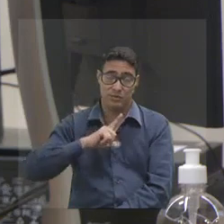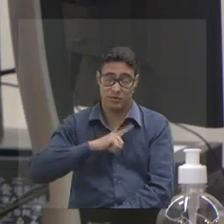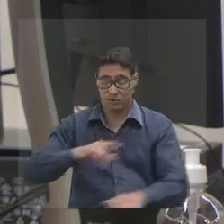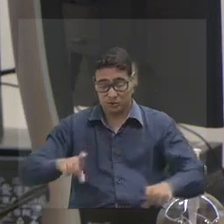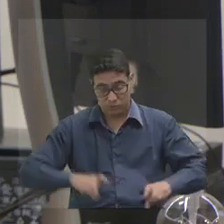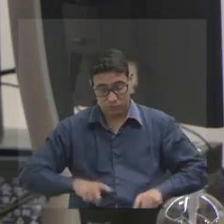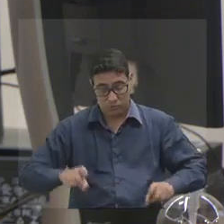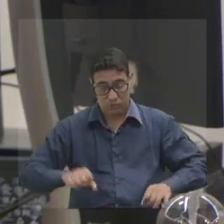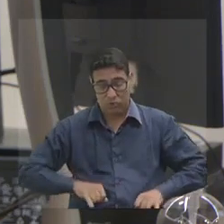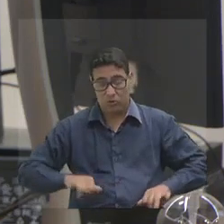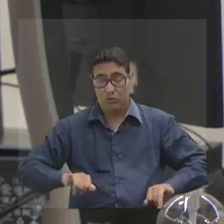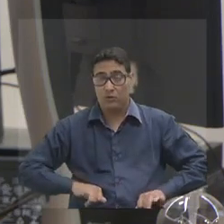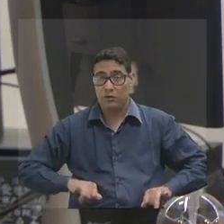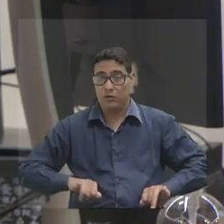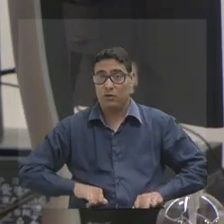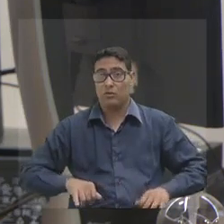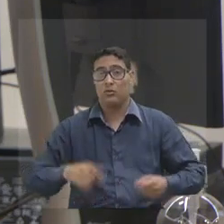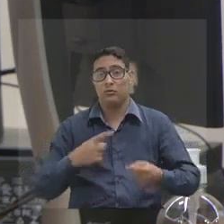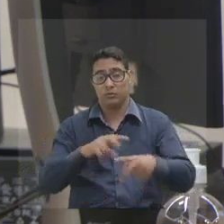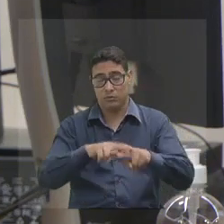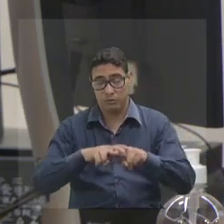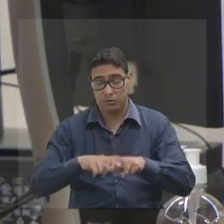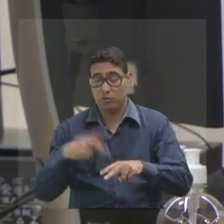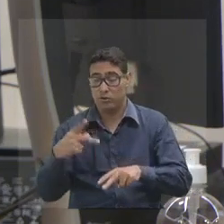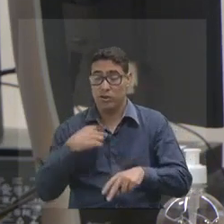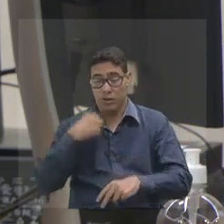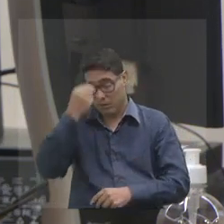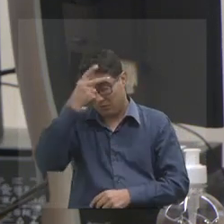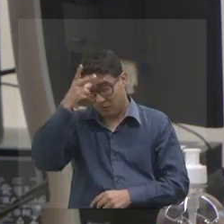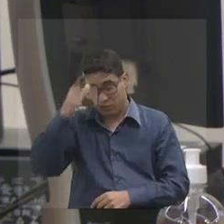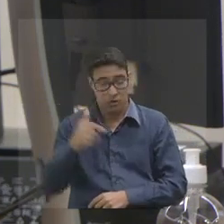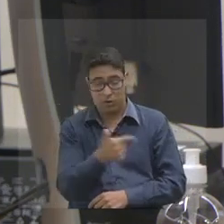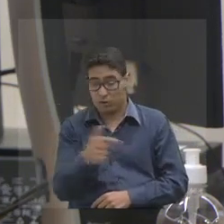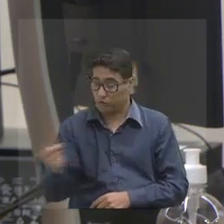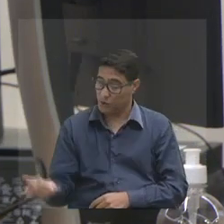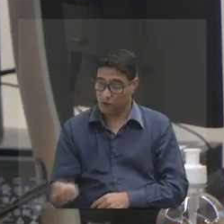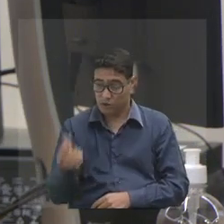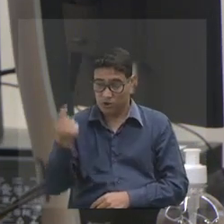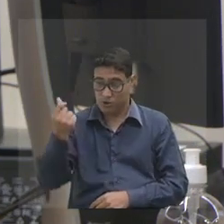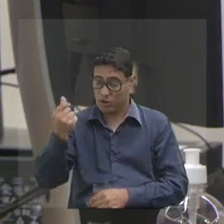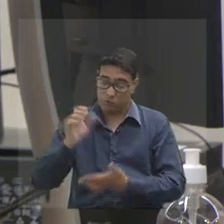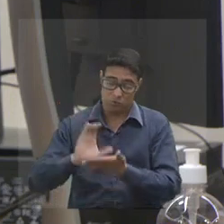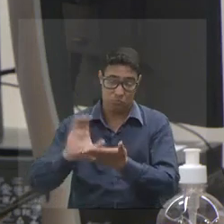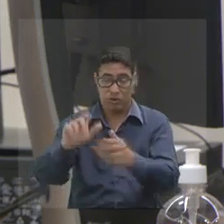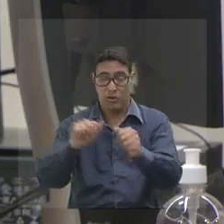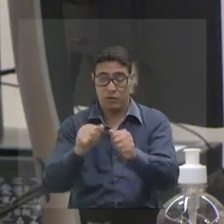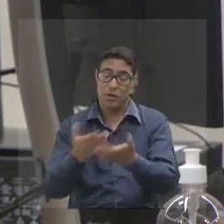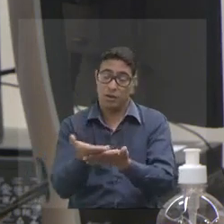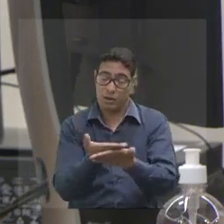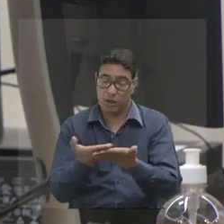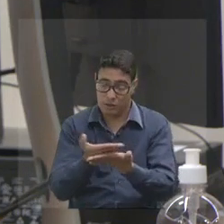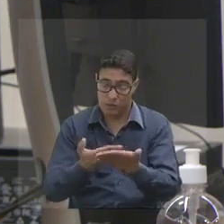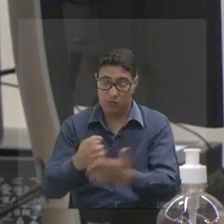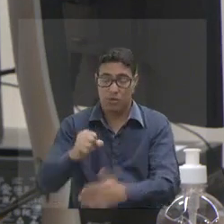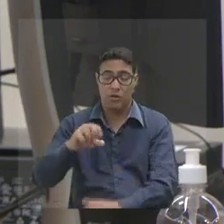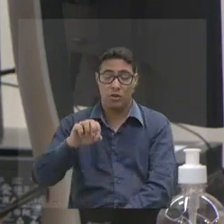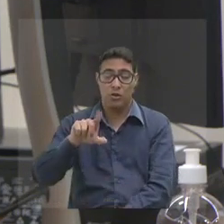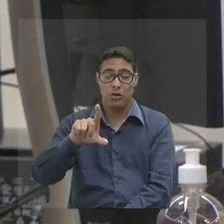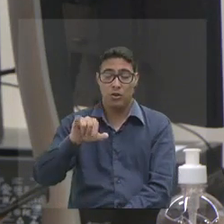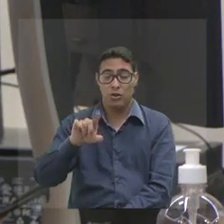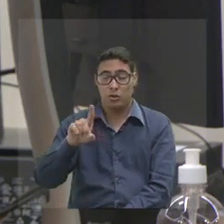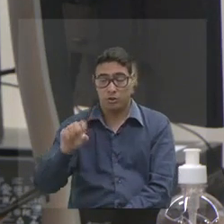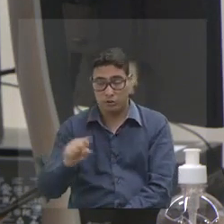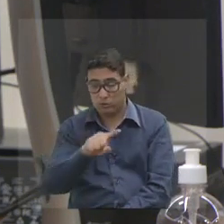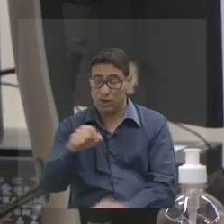dos lixões as prefeituras infelizmente não tem recurso suficiente para investir no tratamento dos resíduos sólidos e precisa